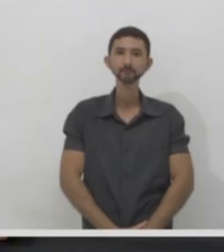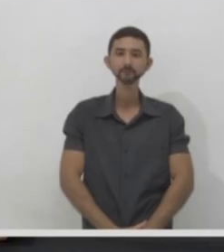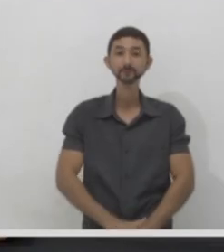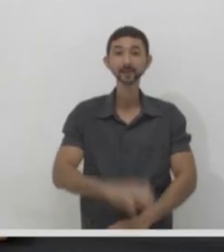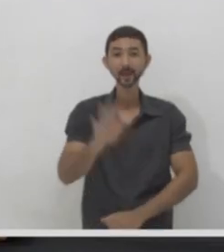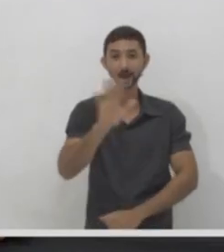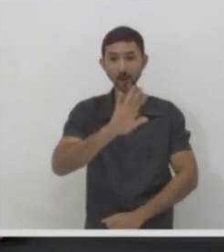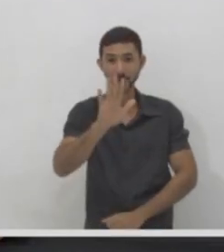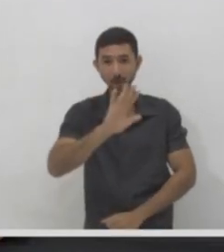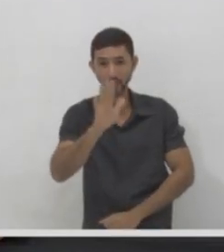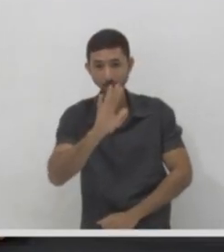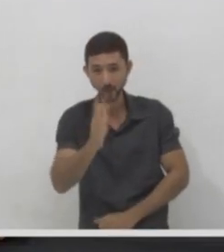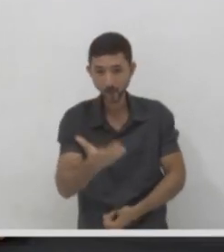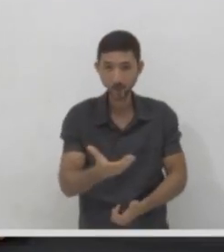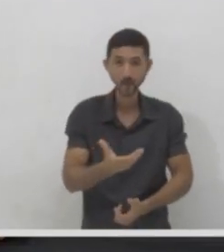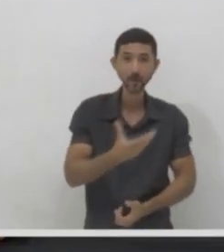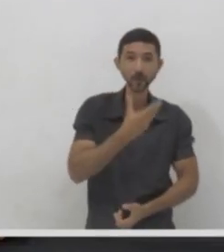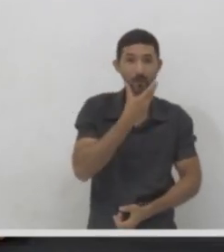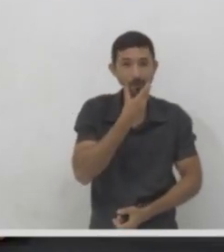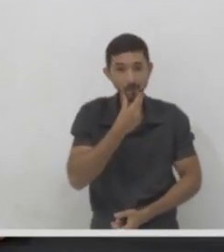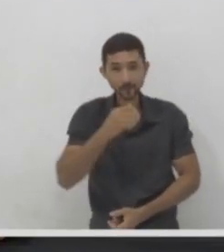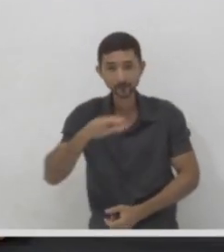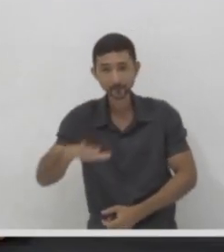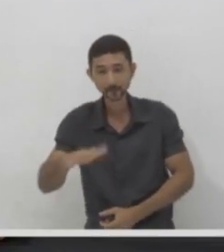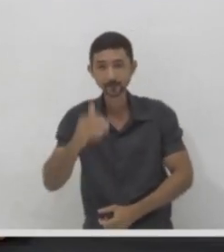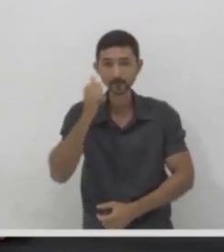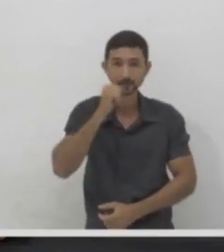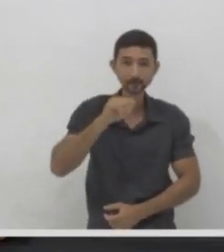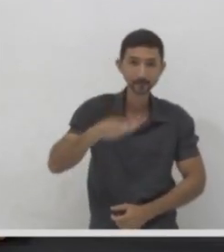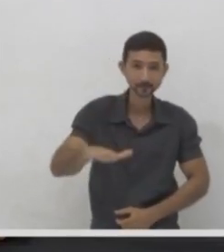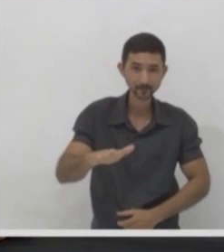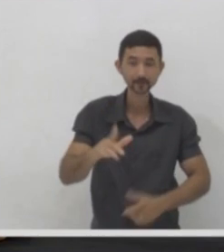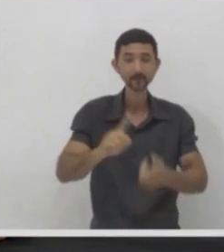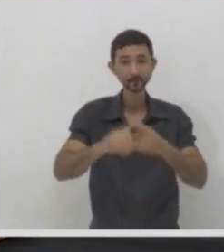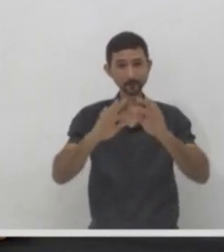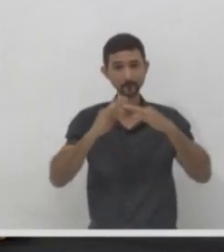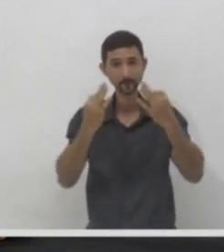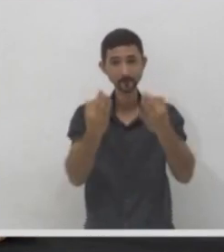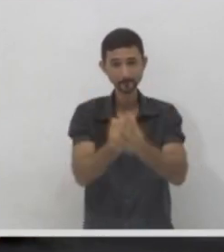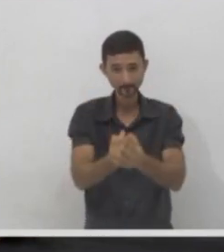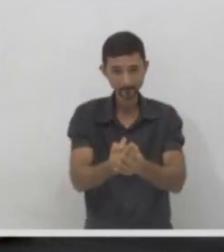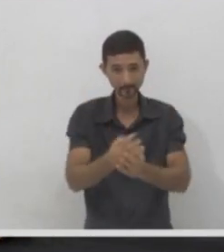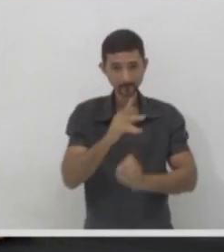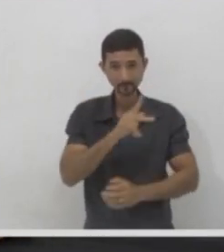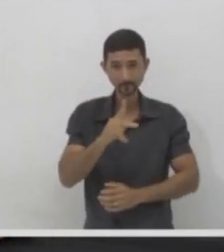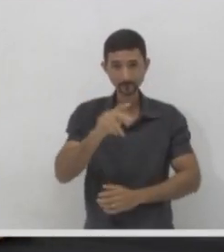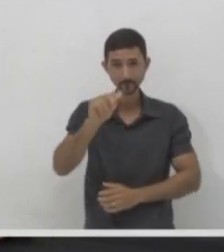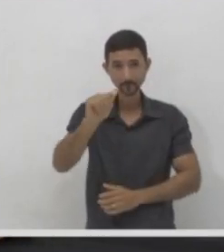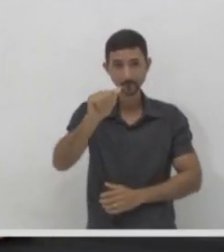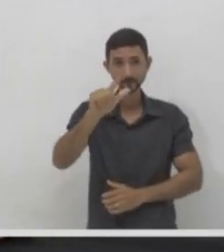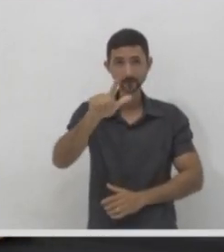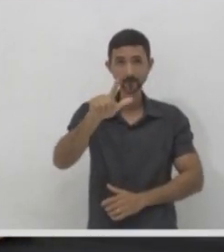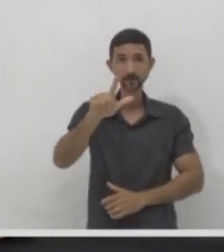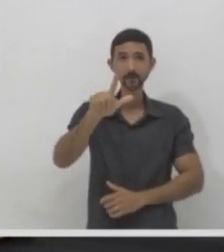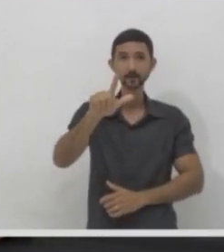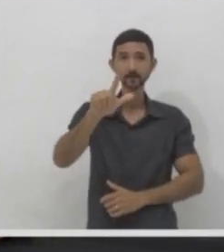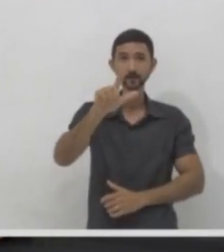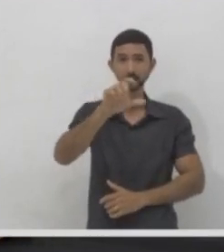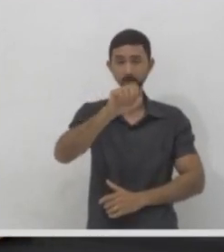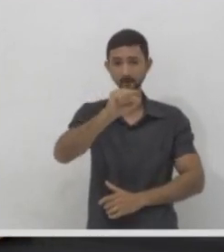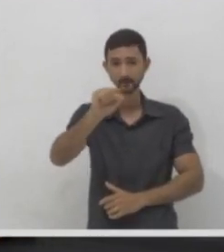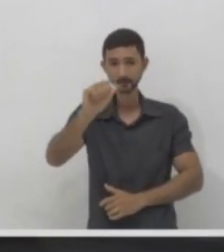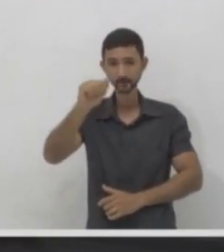Olá, meninos e meninas do quarto ano e suas famílias. Eu sou a professora Alessandra e essa é a nossa aula de língua